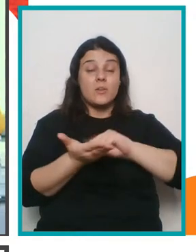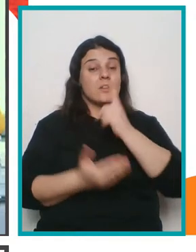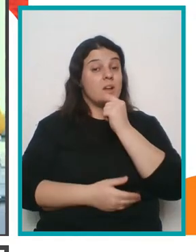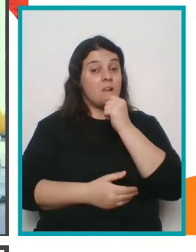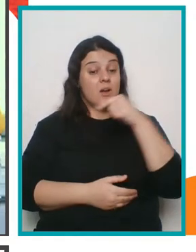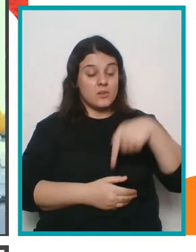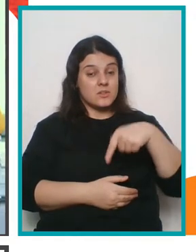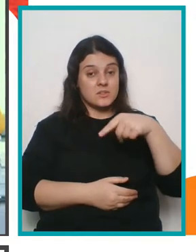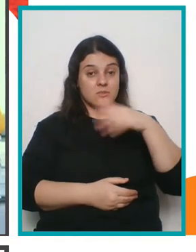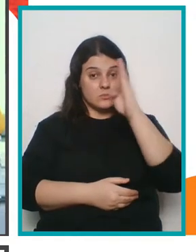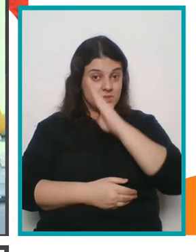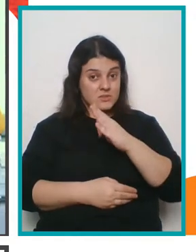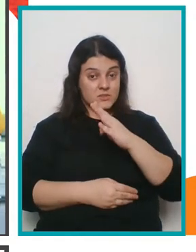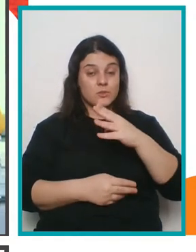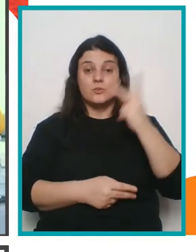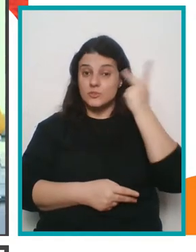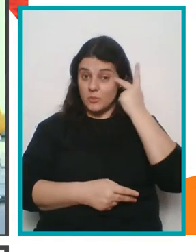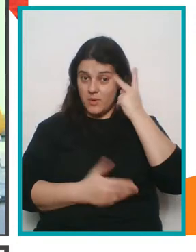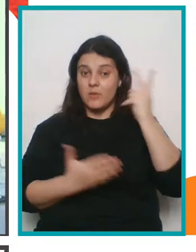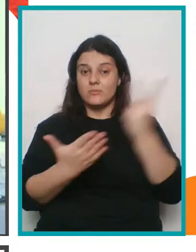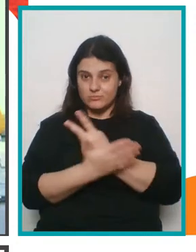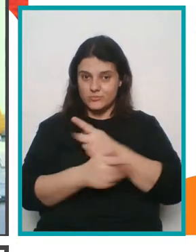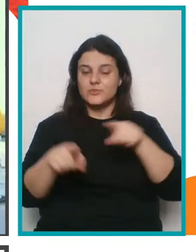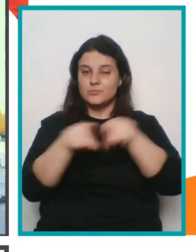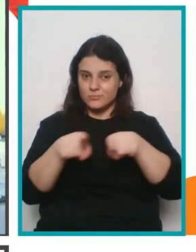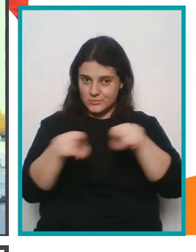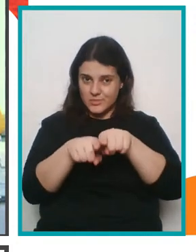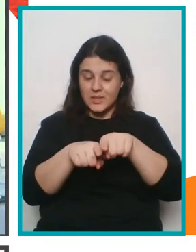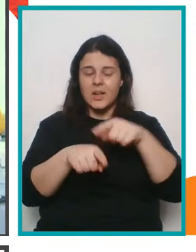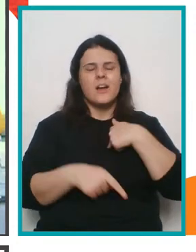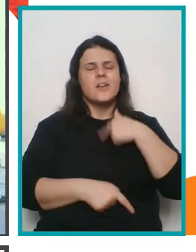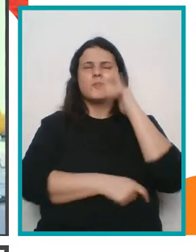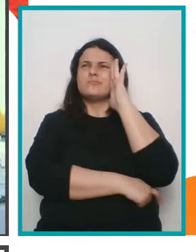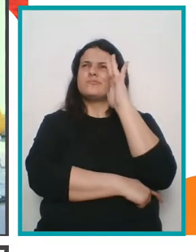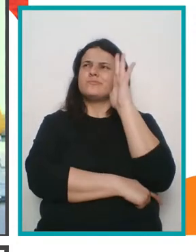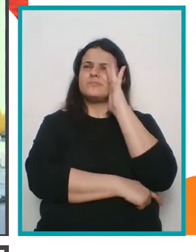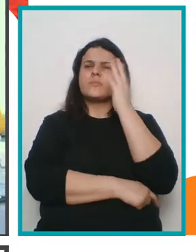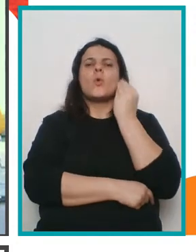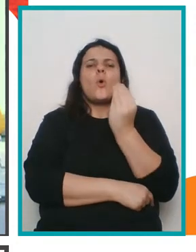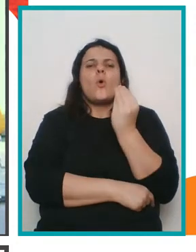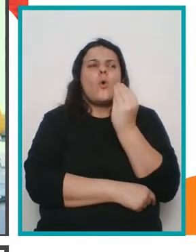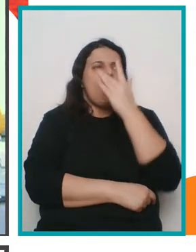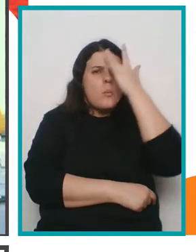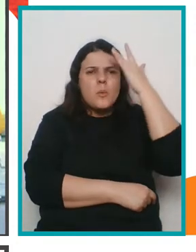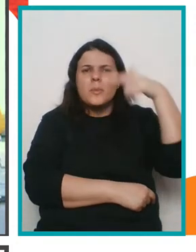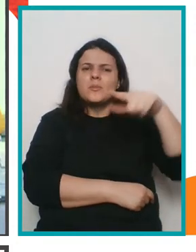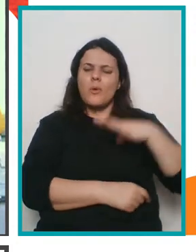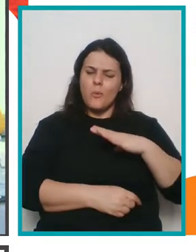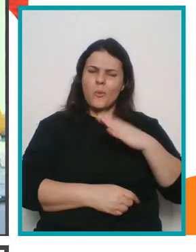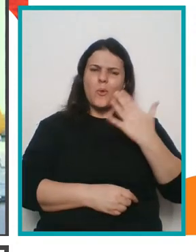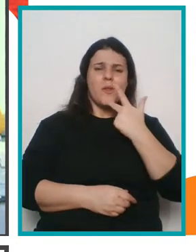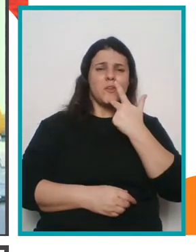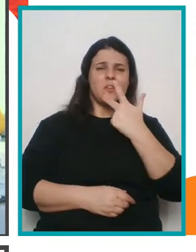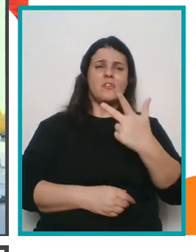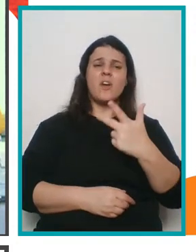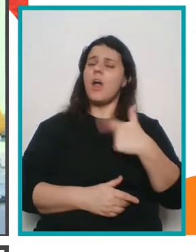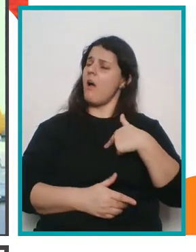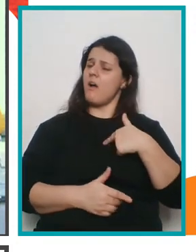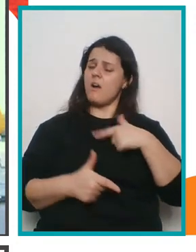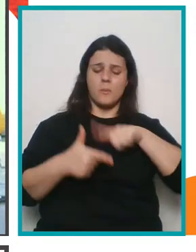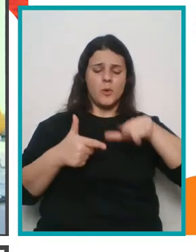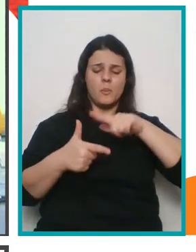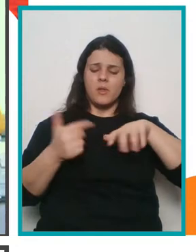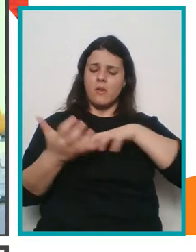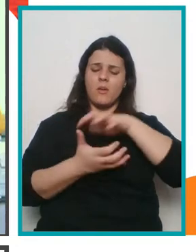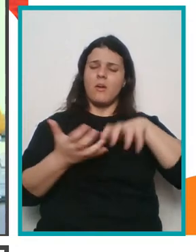de negar, né? O que que motiva essa pessoa a negar, né? Porque é tão